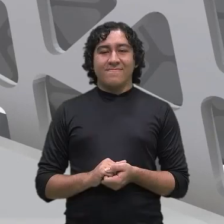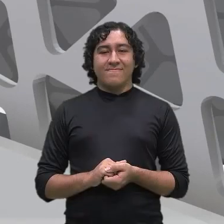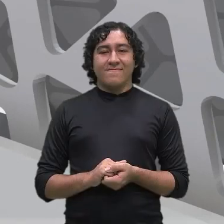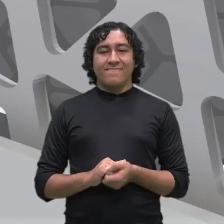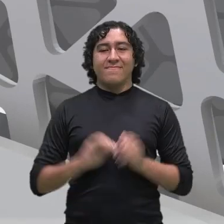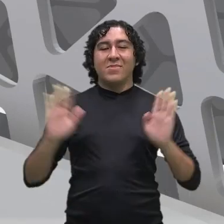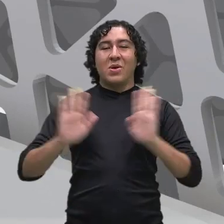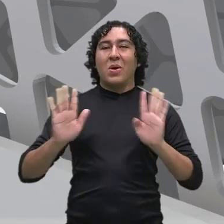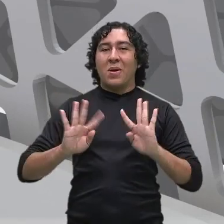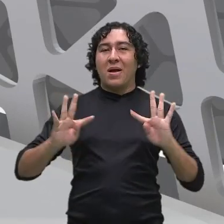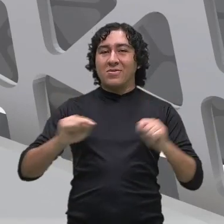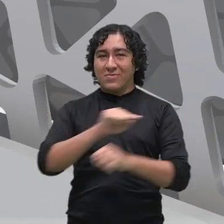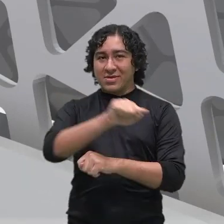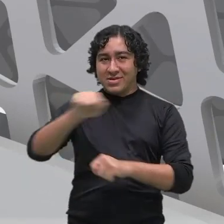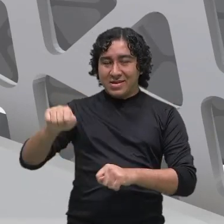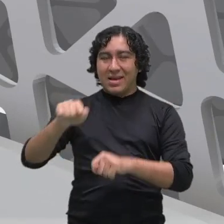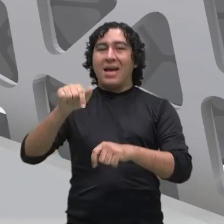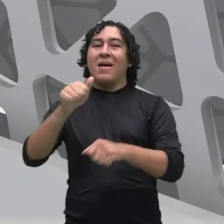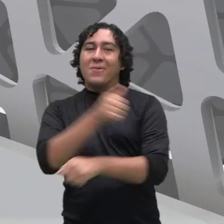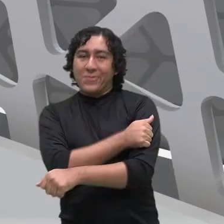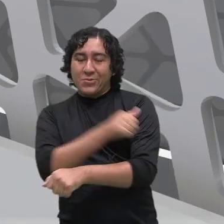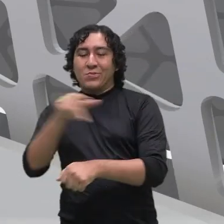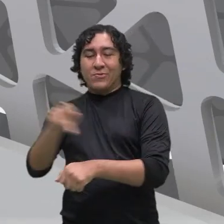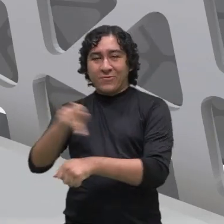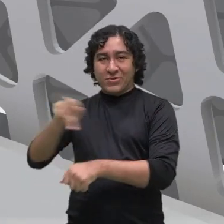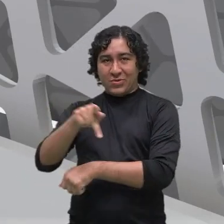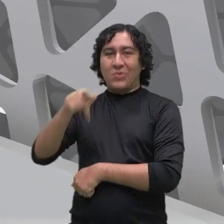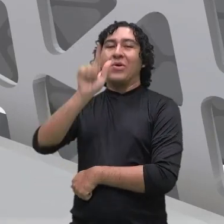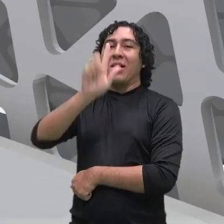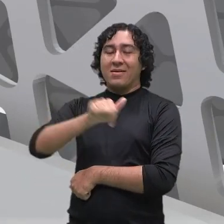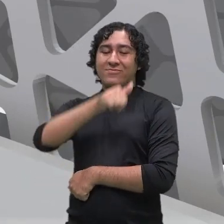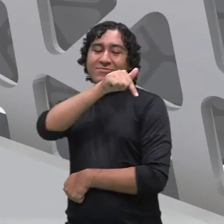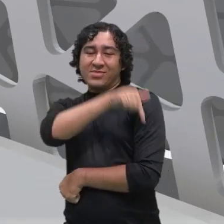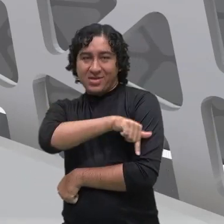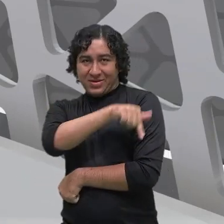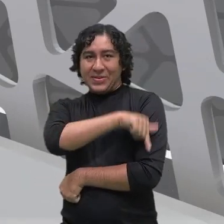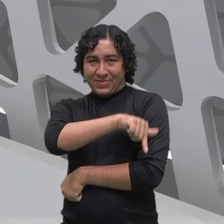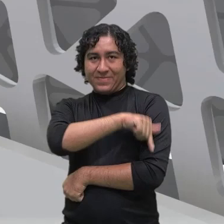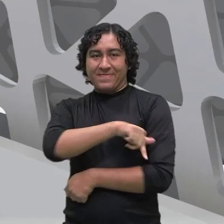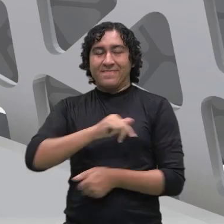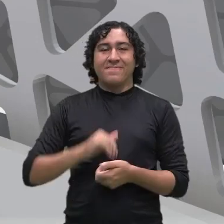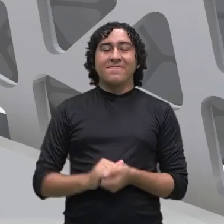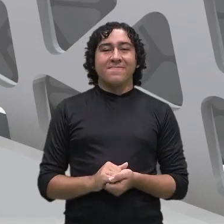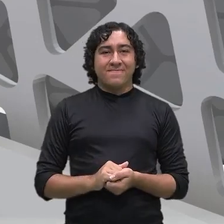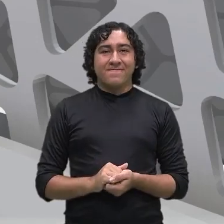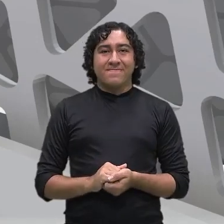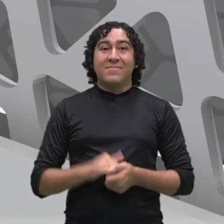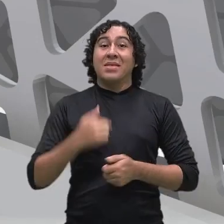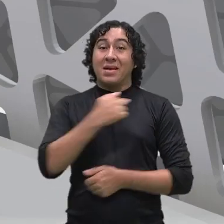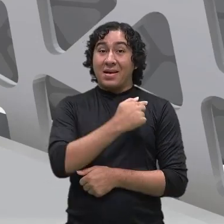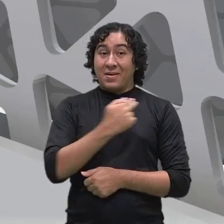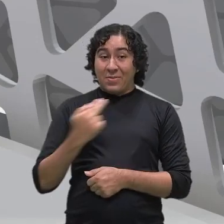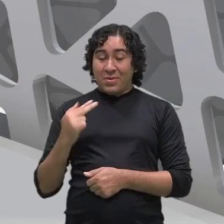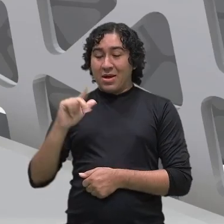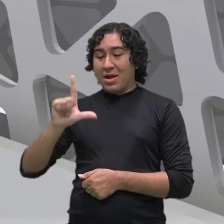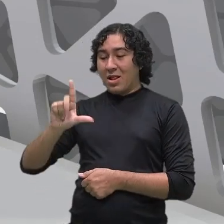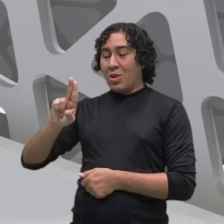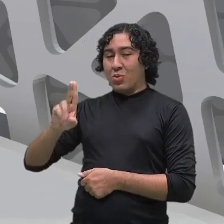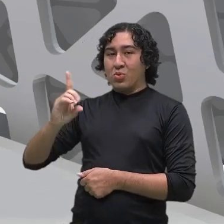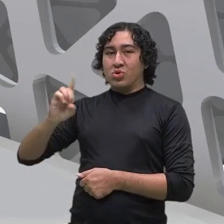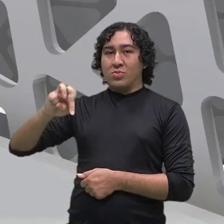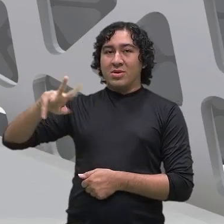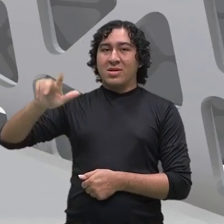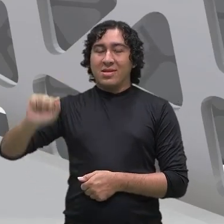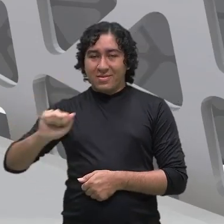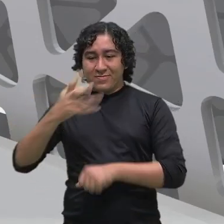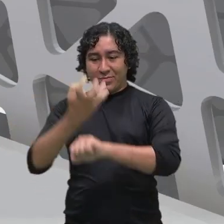Olá a todos vocês, alunos e professores aí do 7º ano do ensino fundamental. Eu sou a professora Ludmila